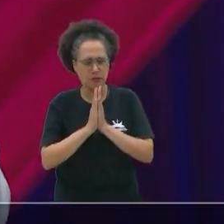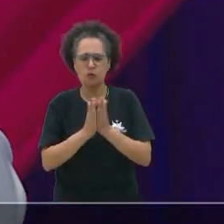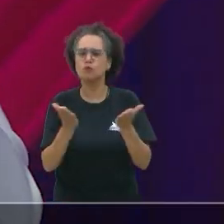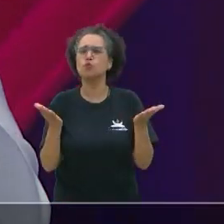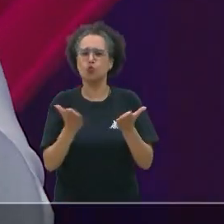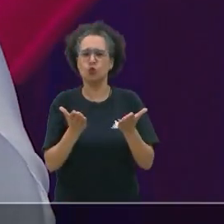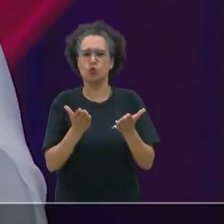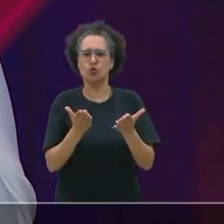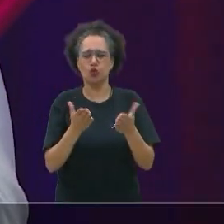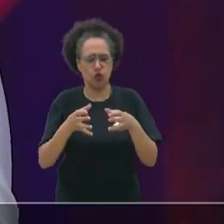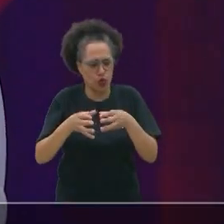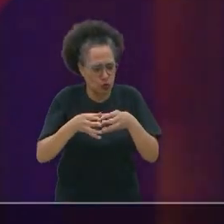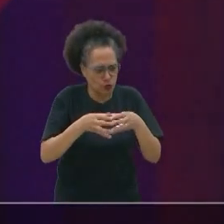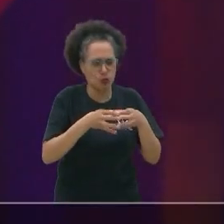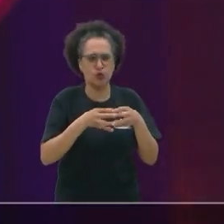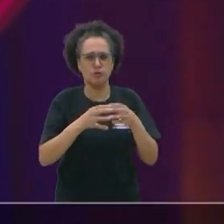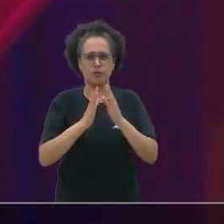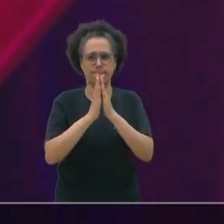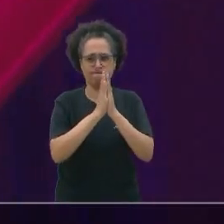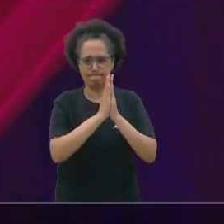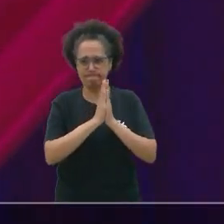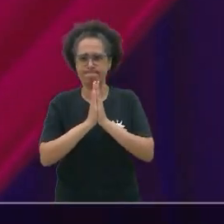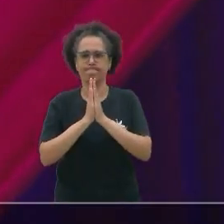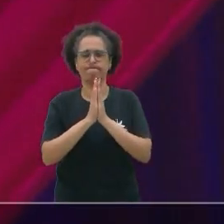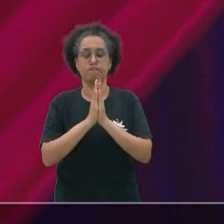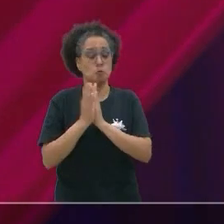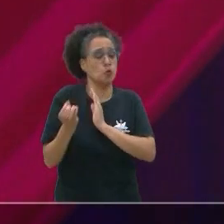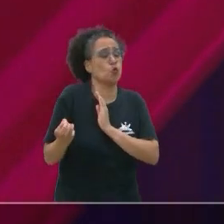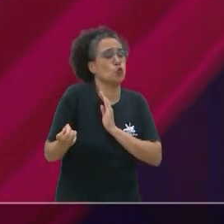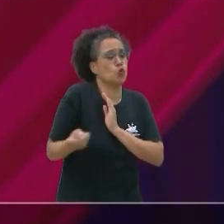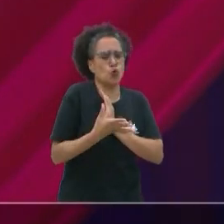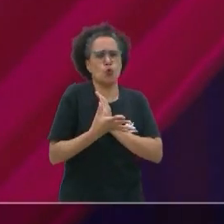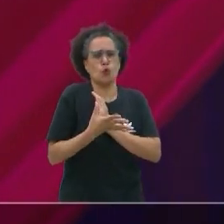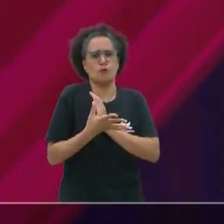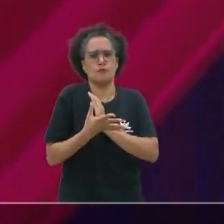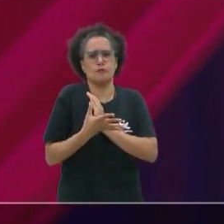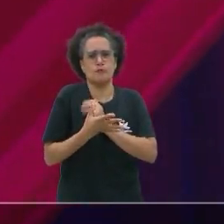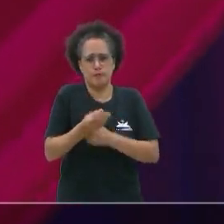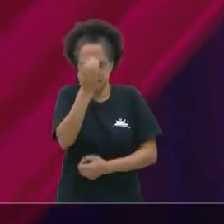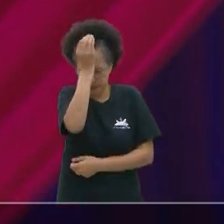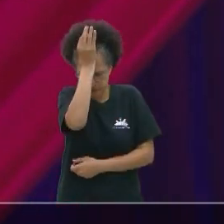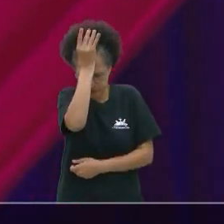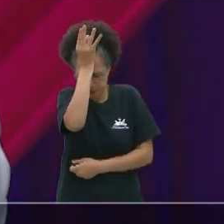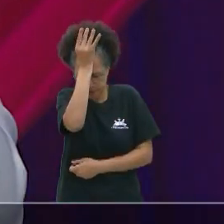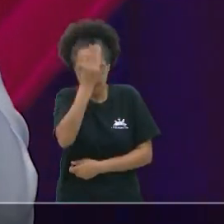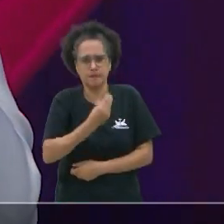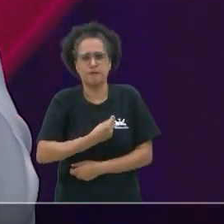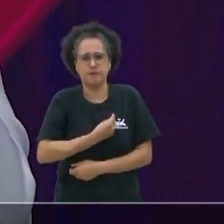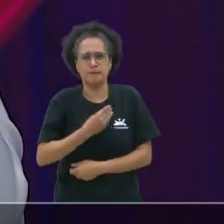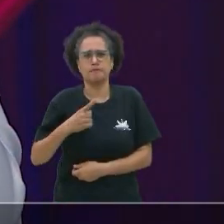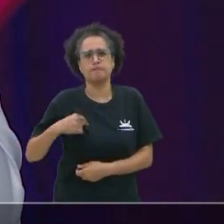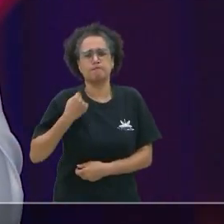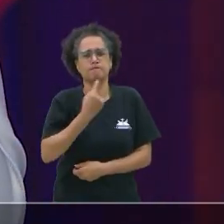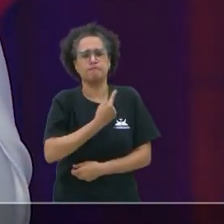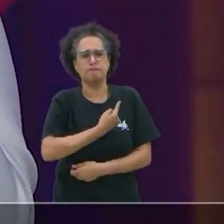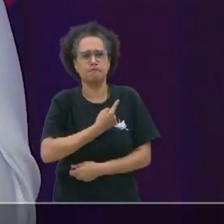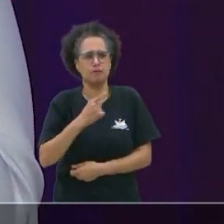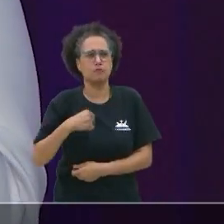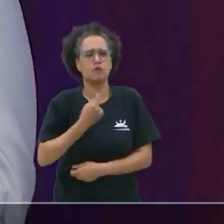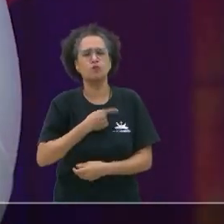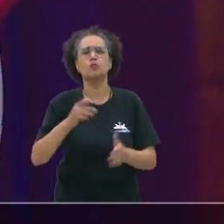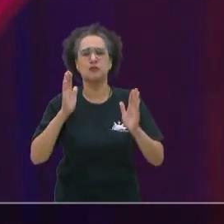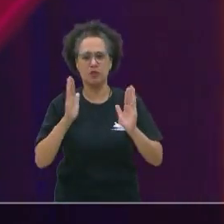oração, o Senhor quer renovar esse Pentecoste da nossa vida. Todos nós já recebemos esse Espírito